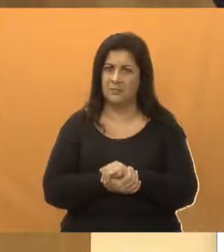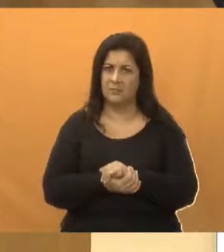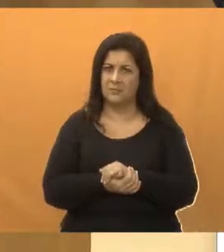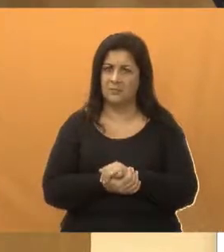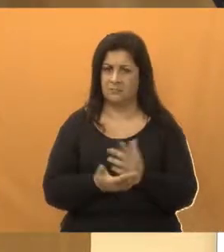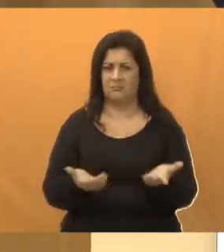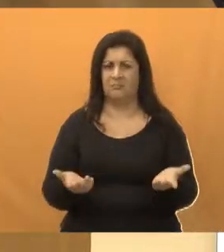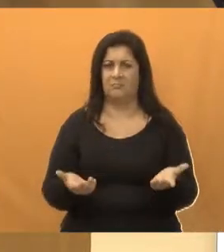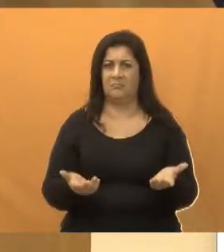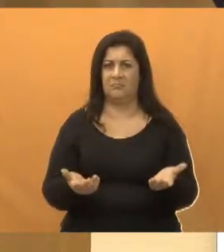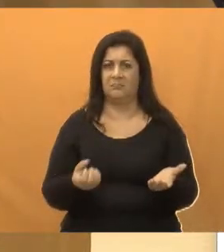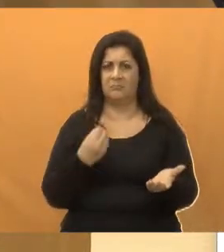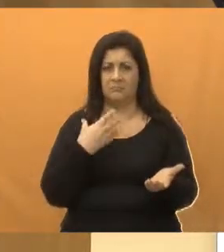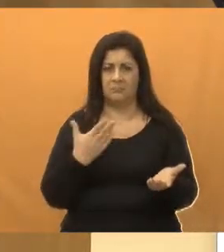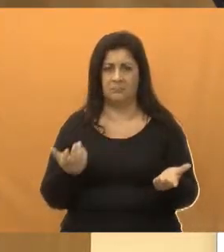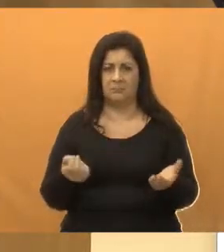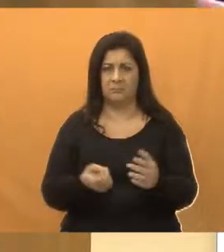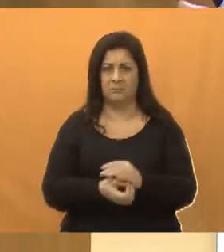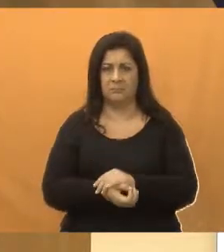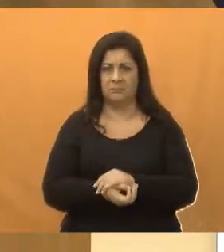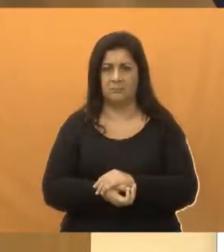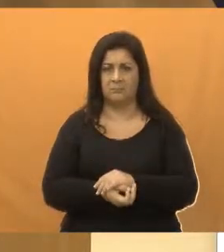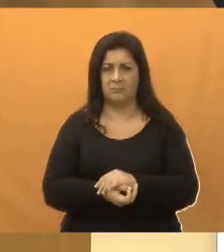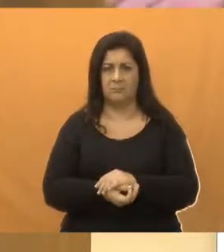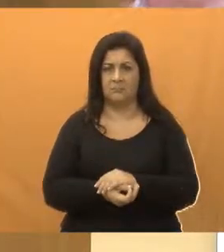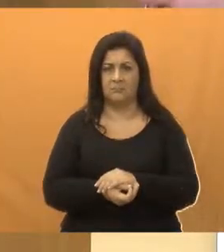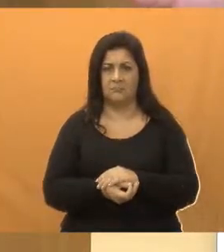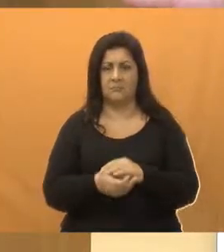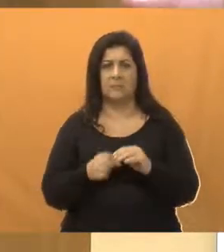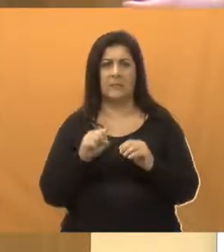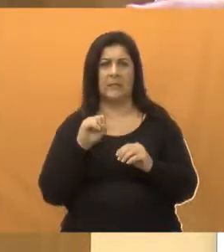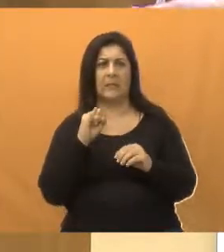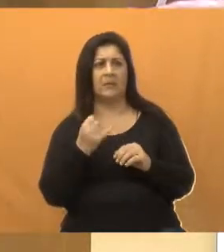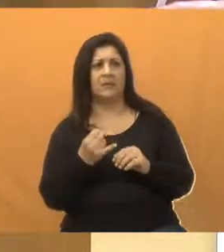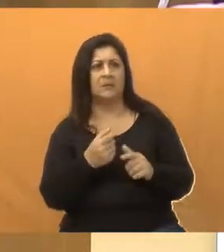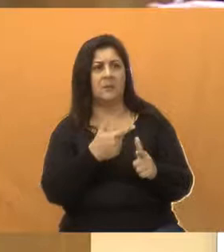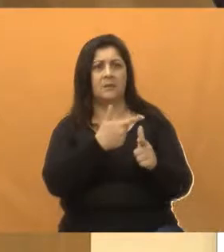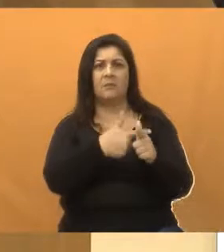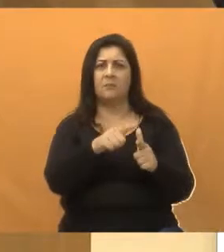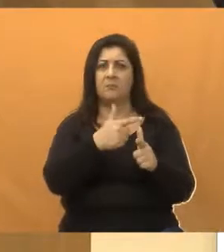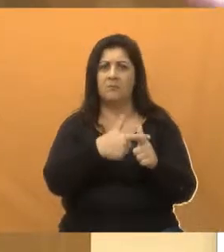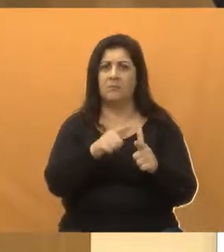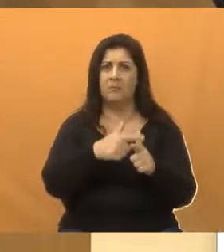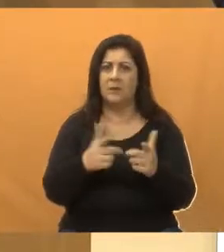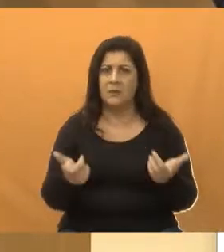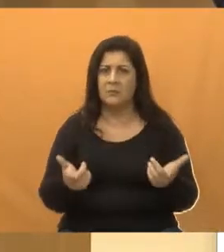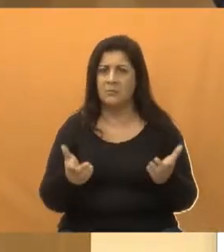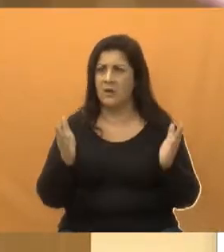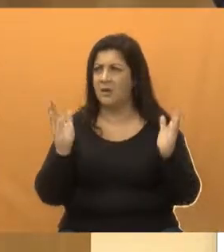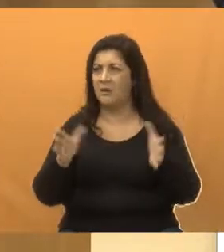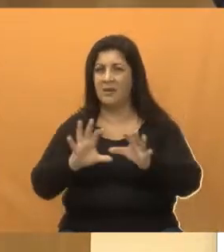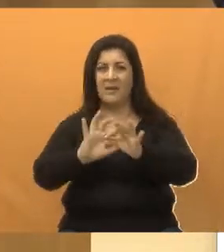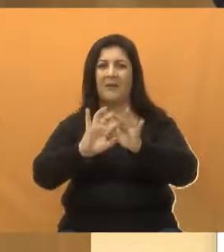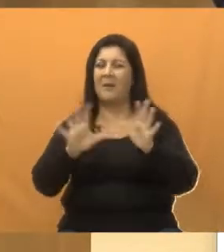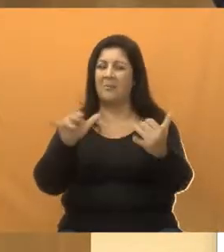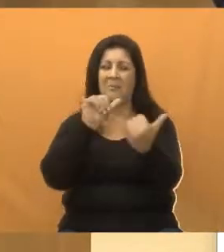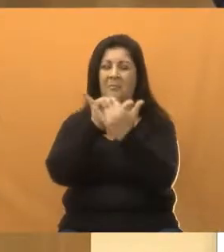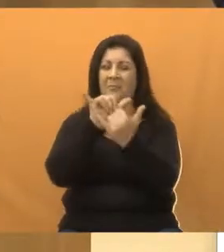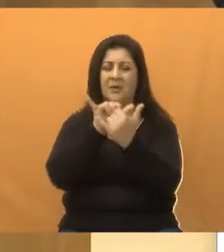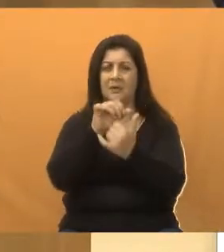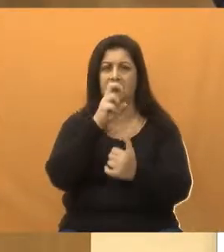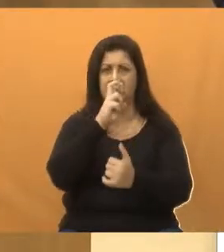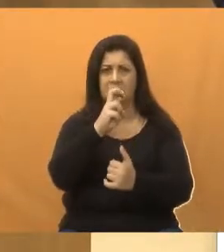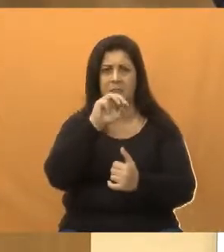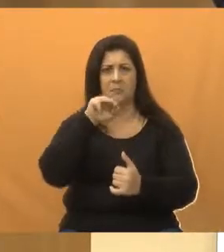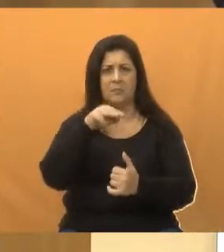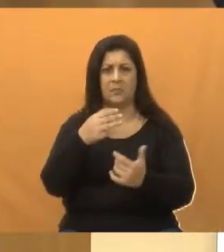Está tão bom assim? Pelo jeito não está. Se eu estou emprestando dinheiro para fazer projeto e agora eu vou abrir mão de novo de 5 milhões, sem